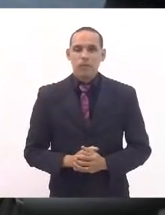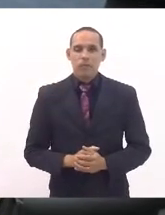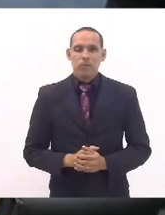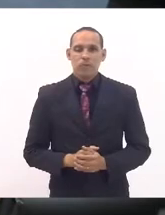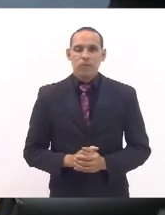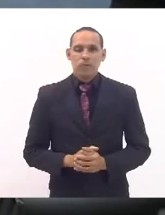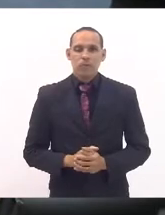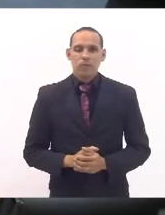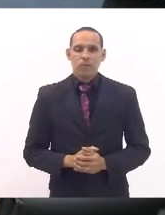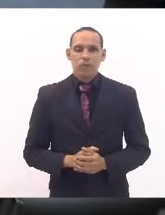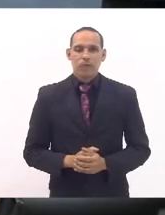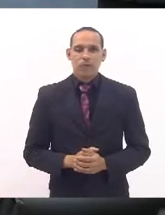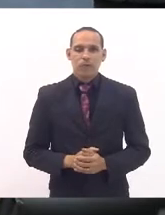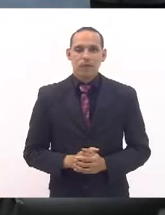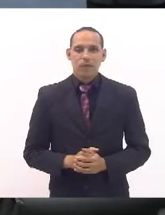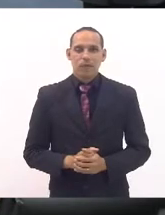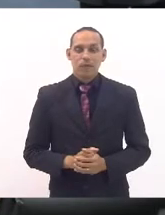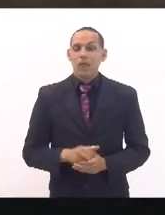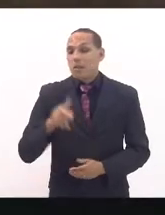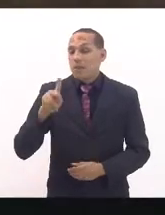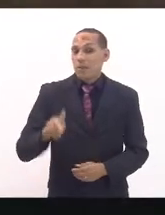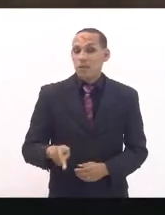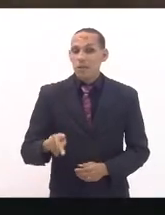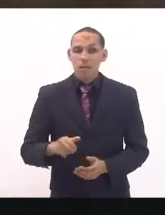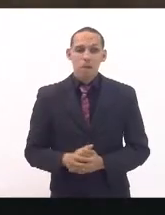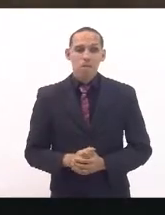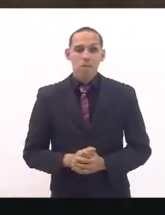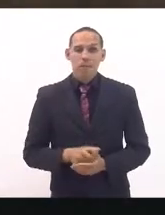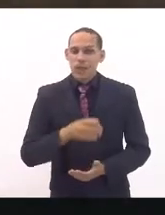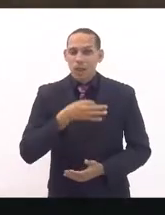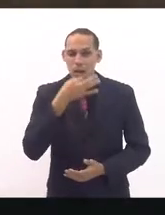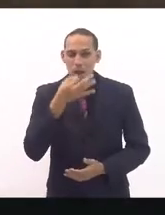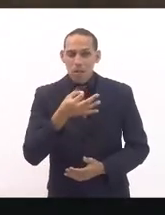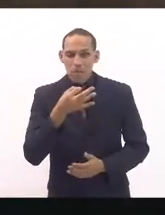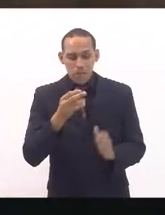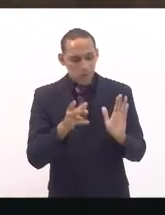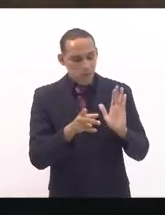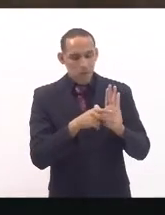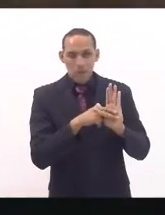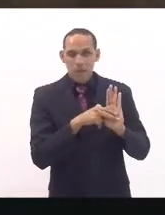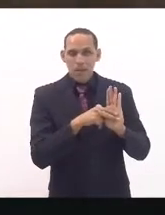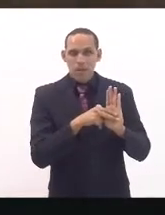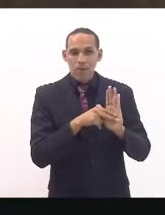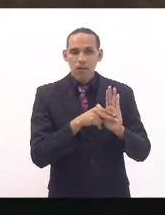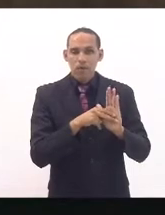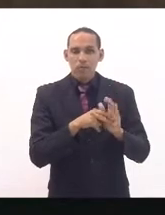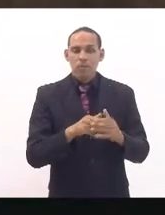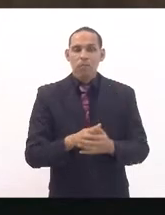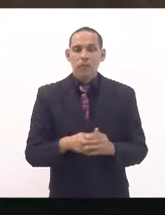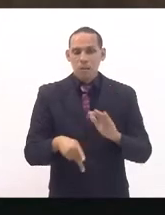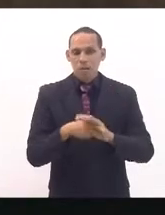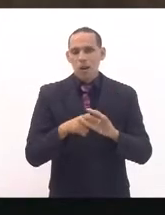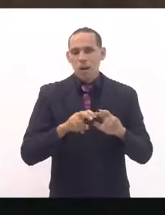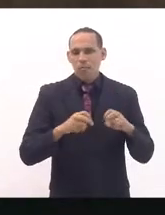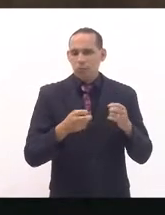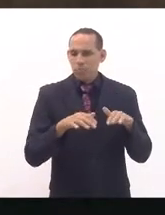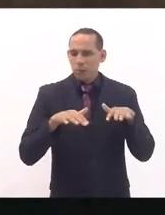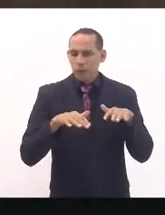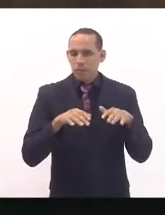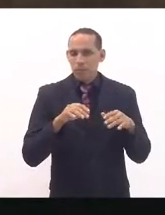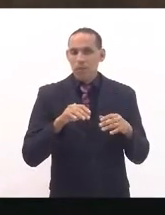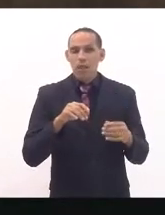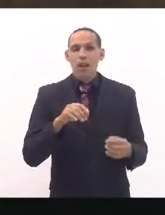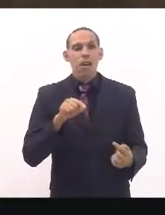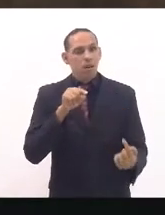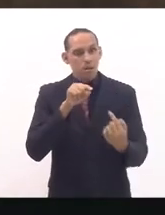É professor Luiz Paulo. Senhor presidente, o parecer, as emendas de plenário é o seguinte: